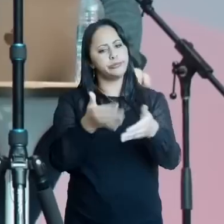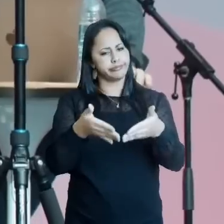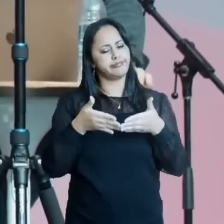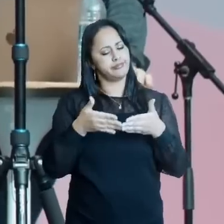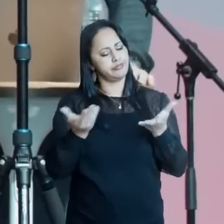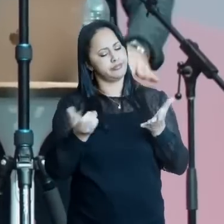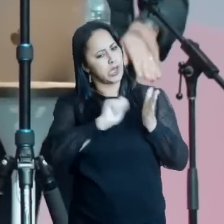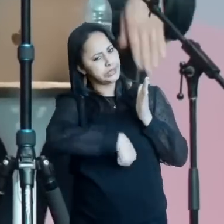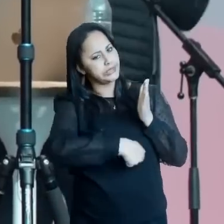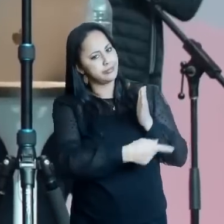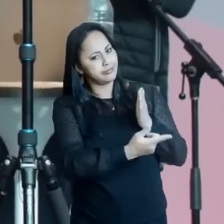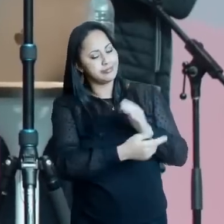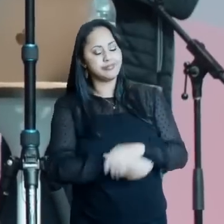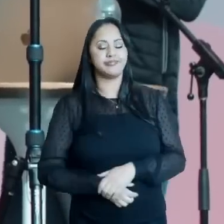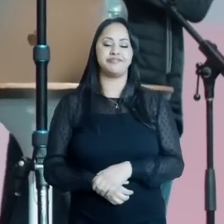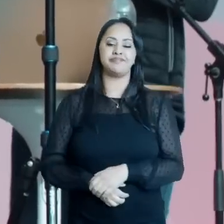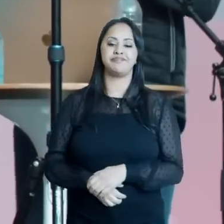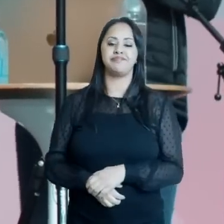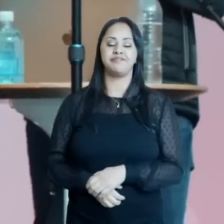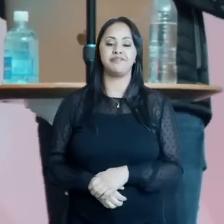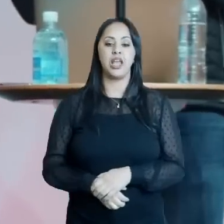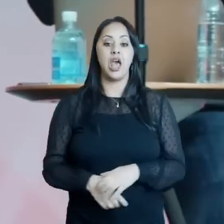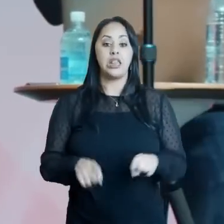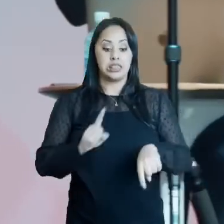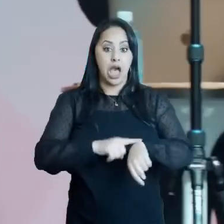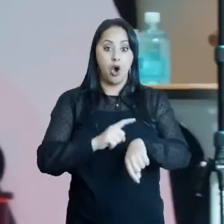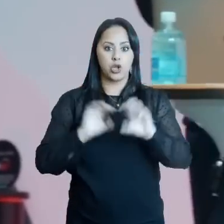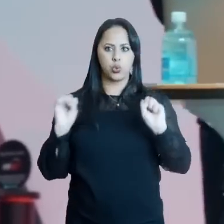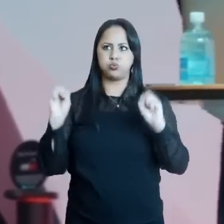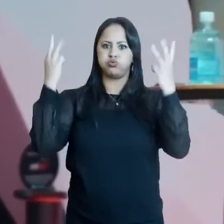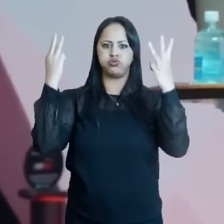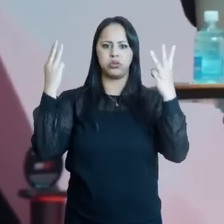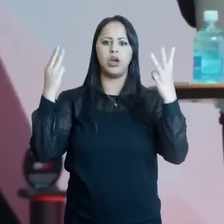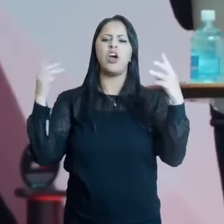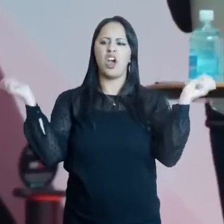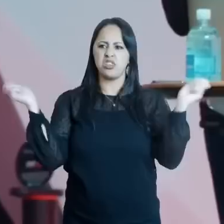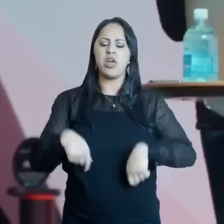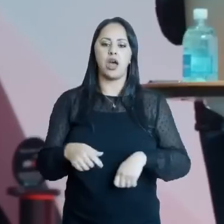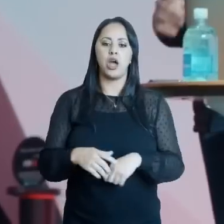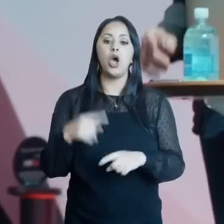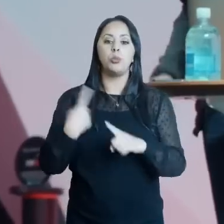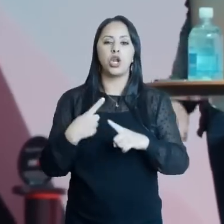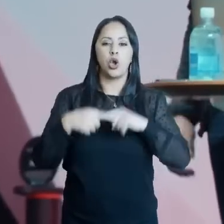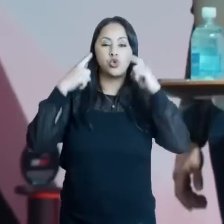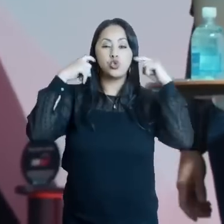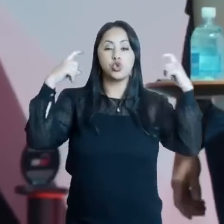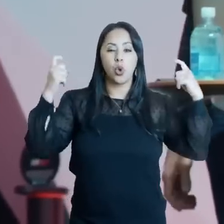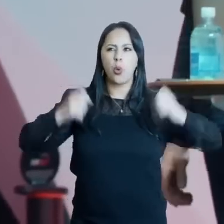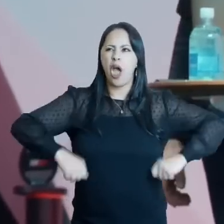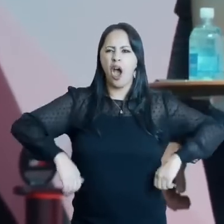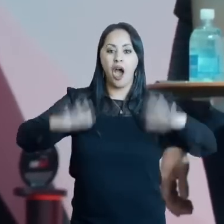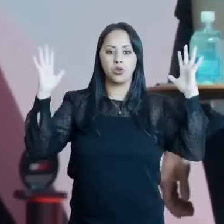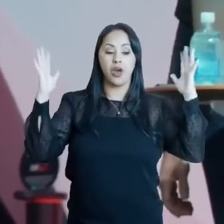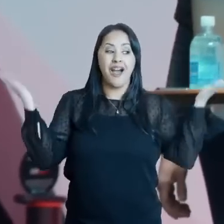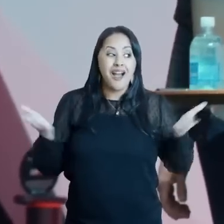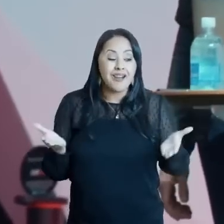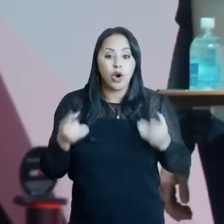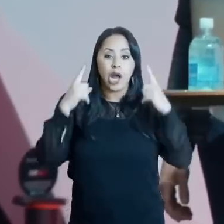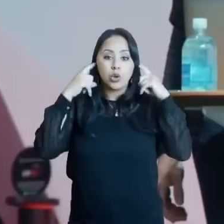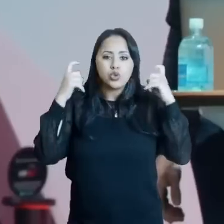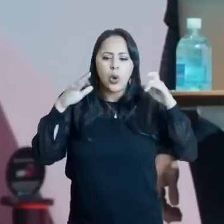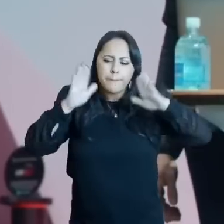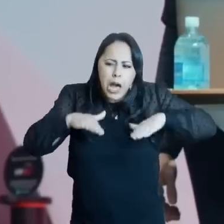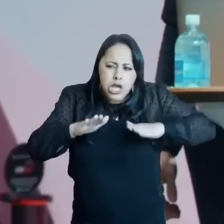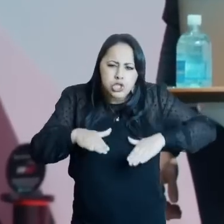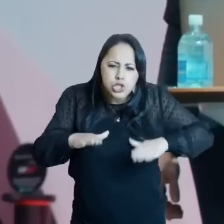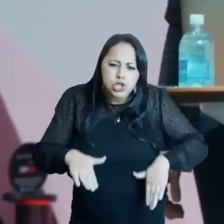tá? Já se inscreve no canal. Na hora do evento mesmo, vai dar pra esse drone passar de boa, porque aí o som é muito mais alto. Agora de manhã tem que fazer o som baixinho,